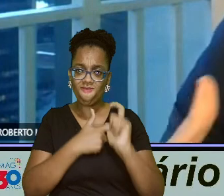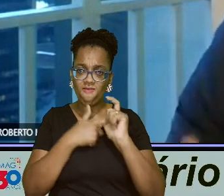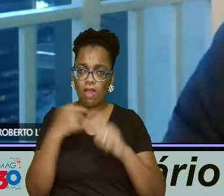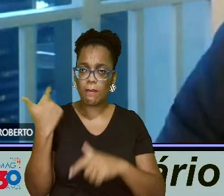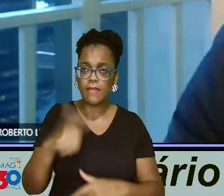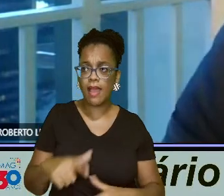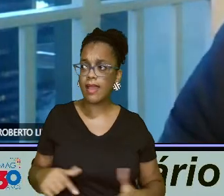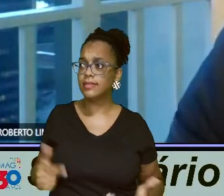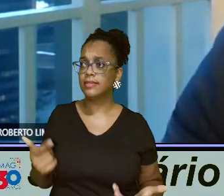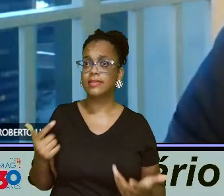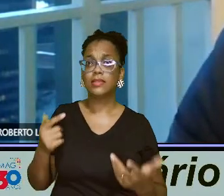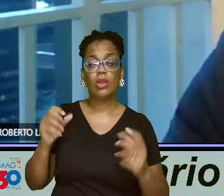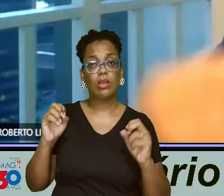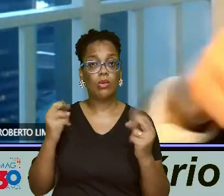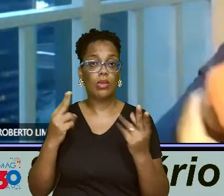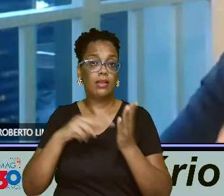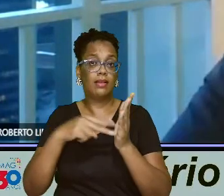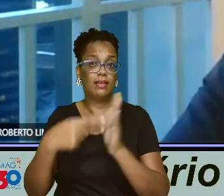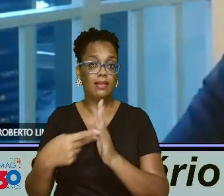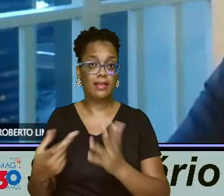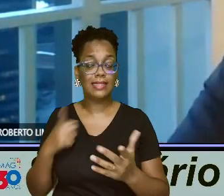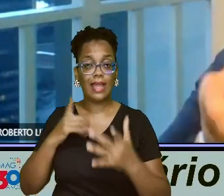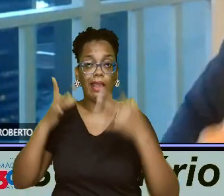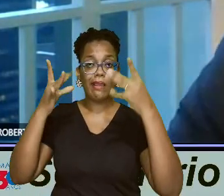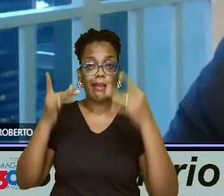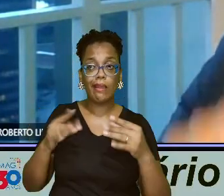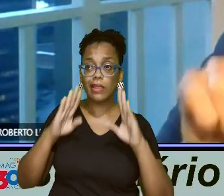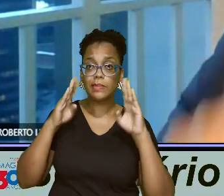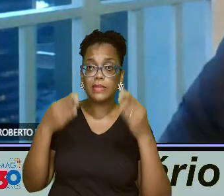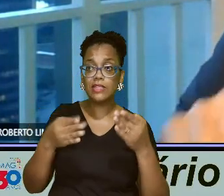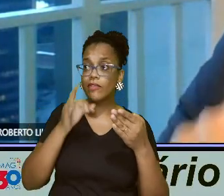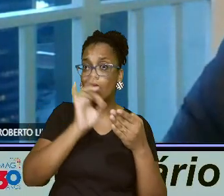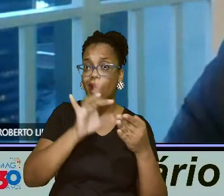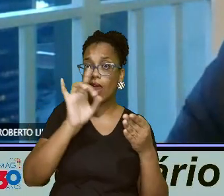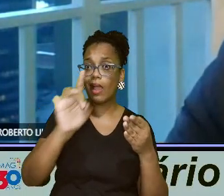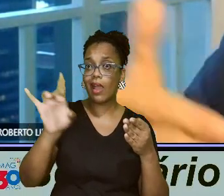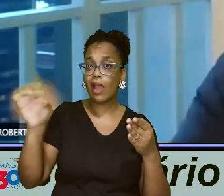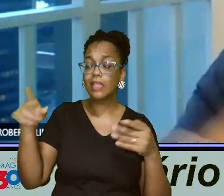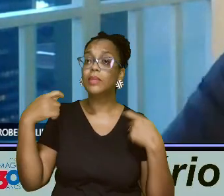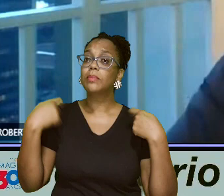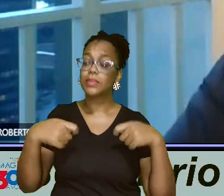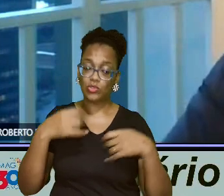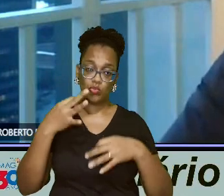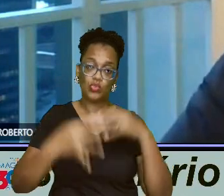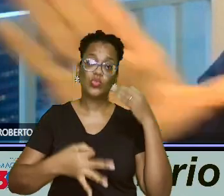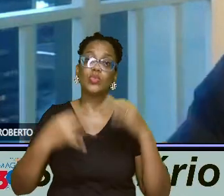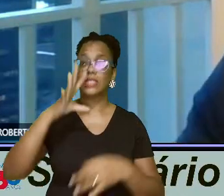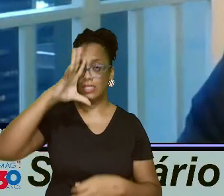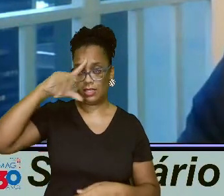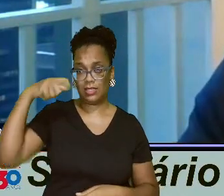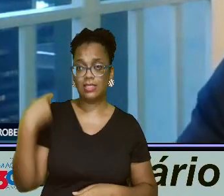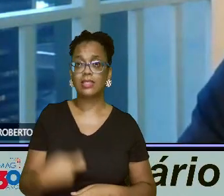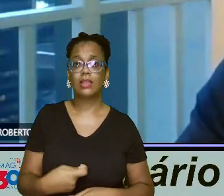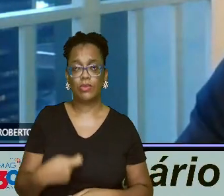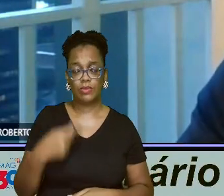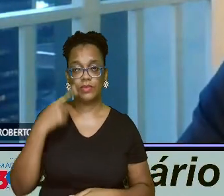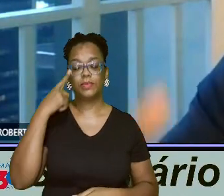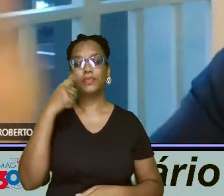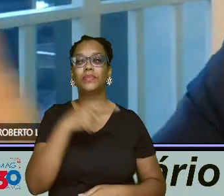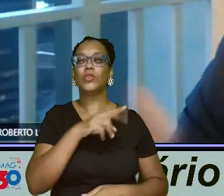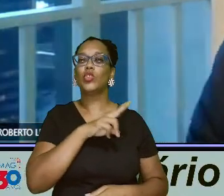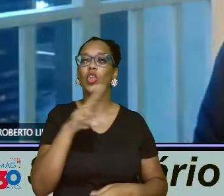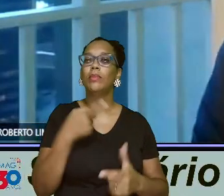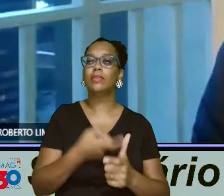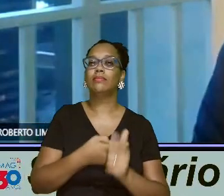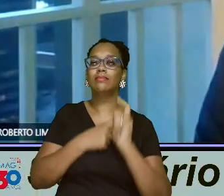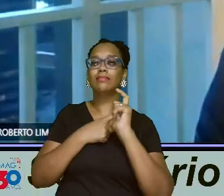Ou seja, existem peculiaridades no caso que exigem que o juiz tome uma decisão, que ele chama de suspensão crise do